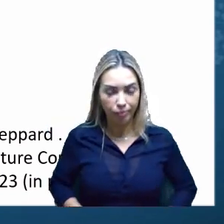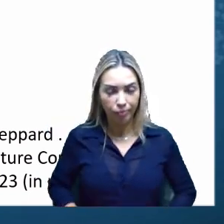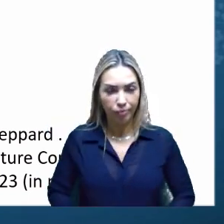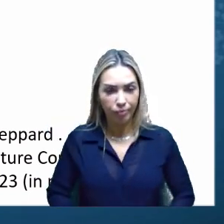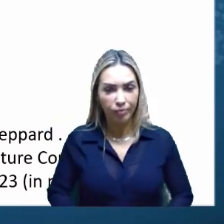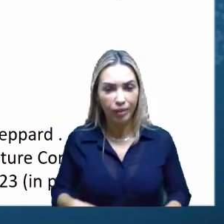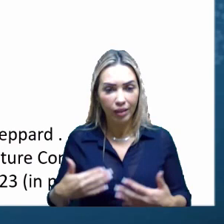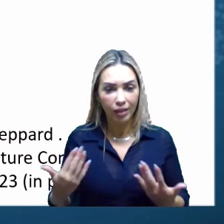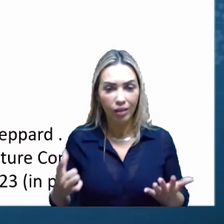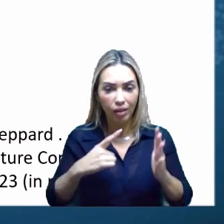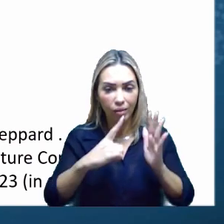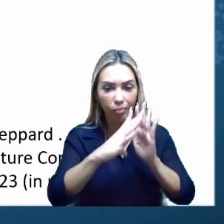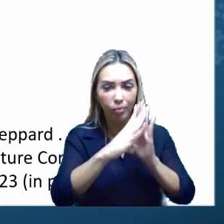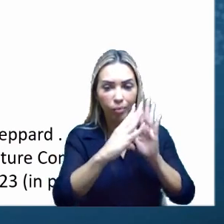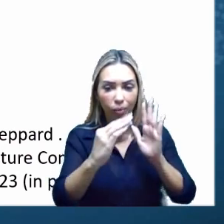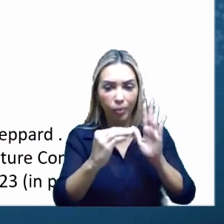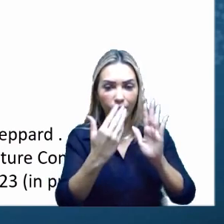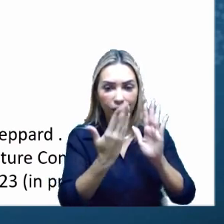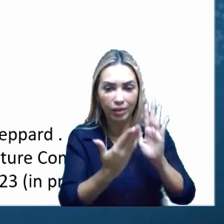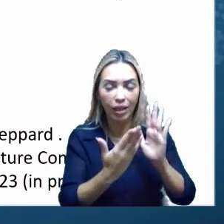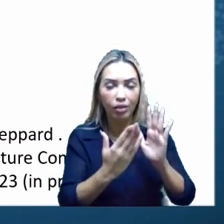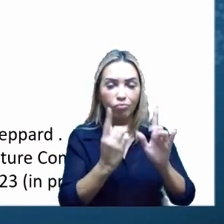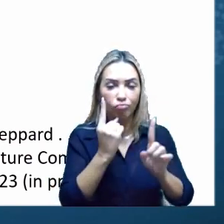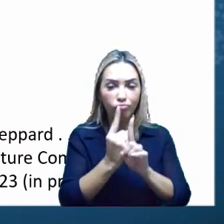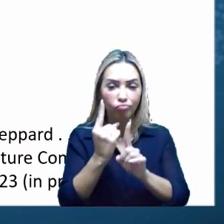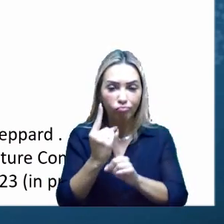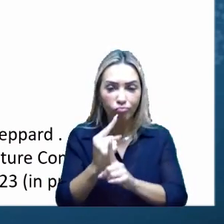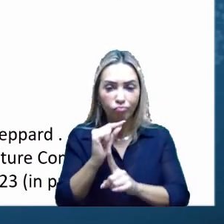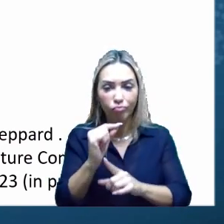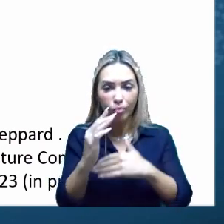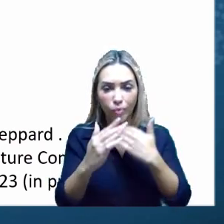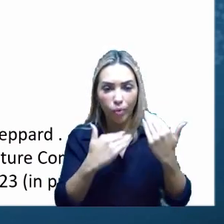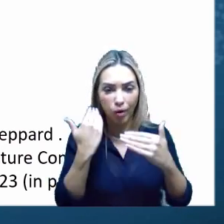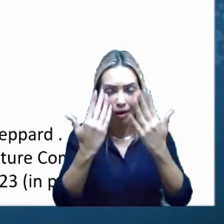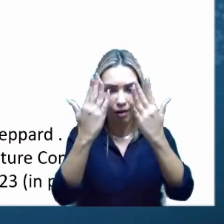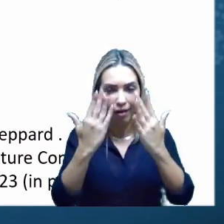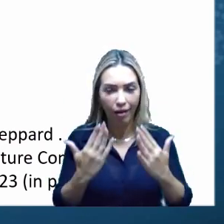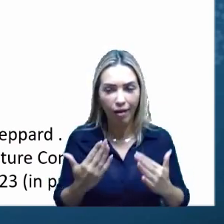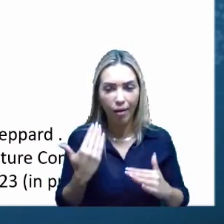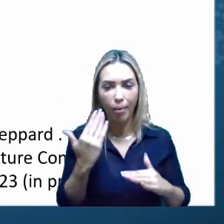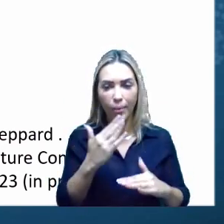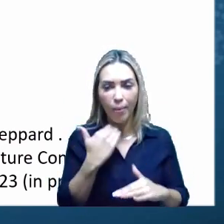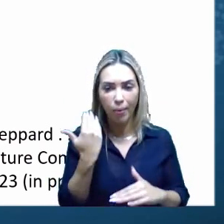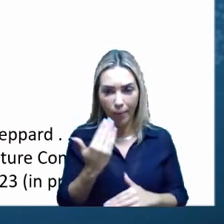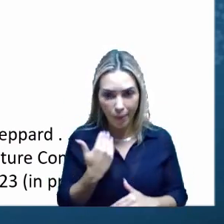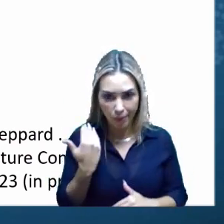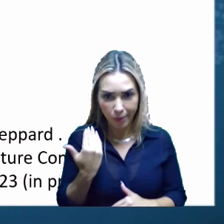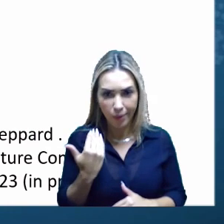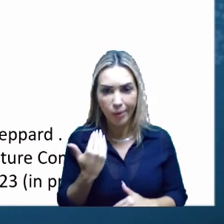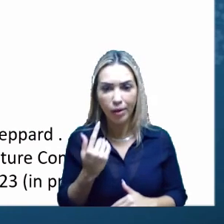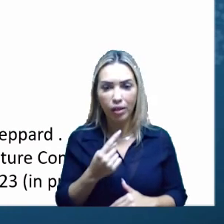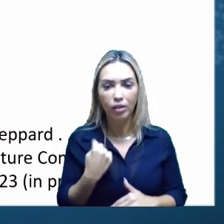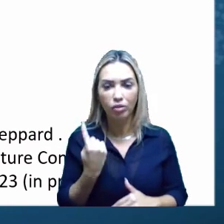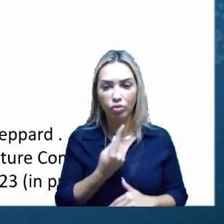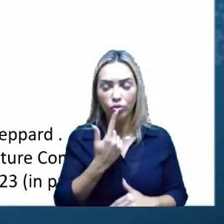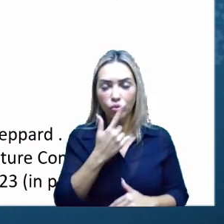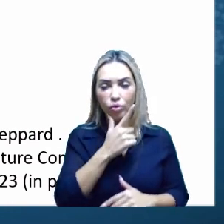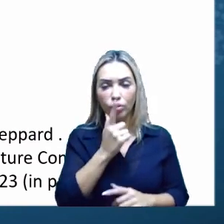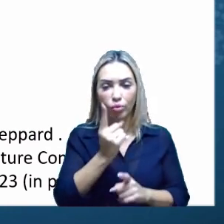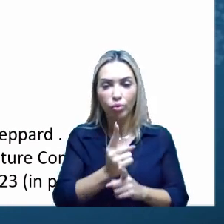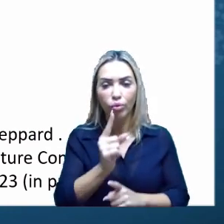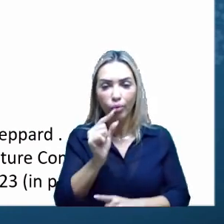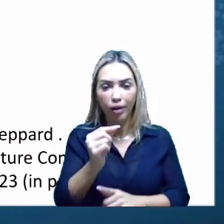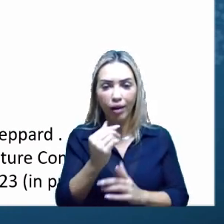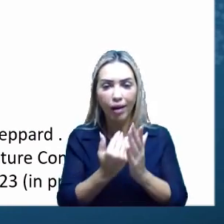esse modelo baseado na mortalidade, análise das modalidades, que a gente teve um excesso